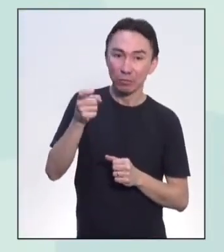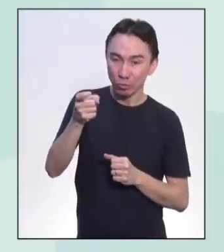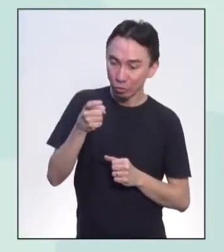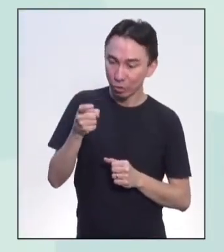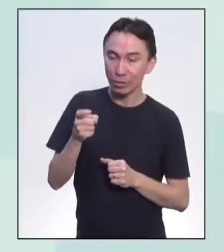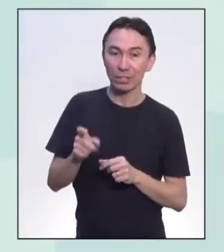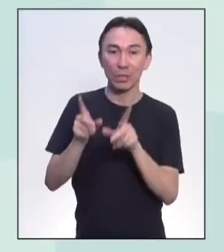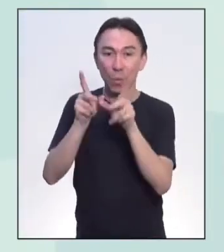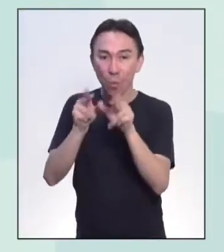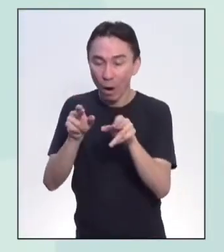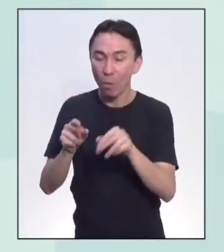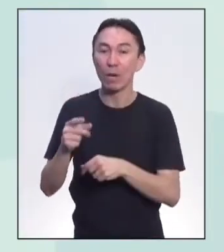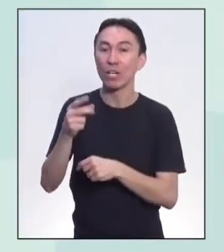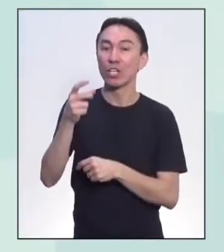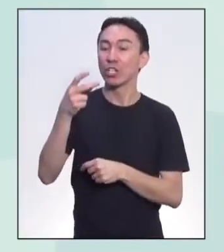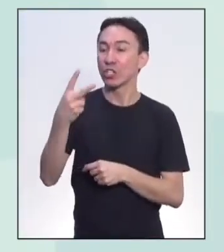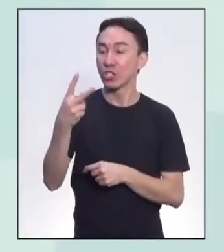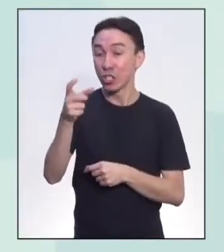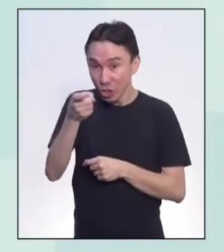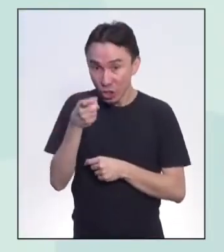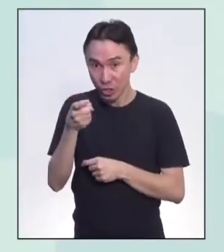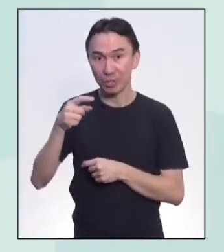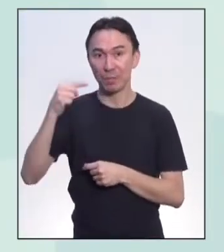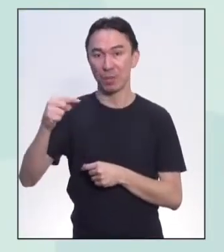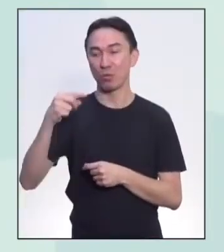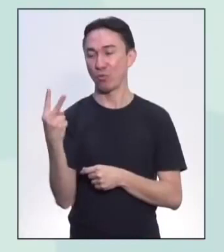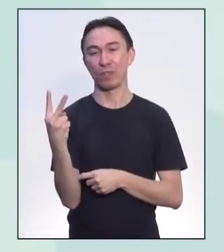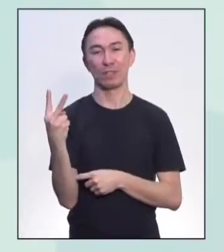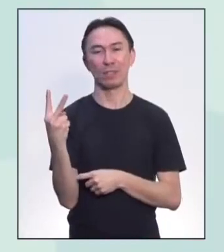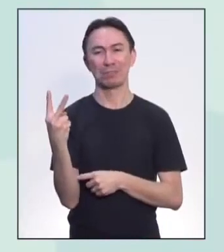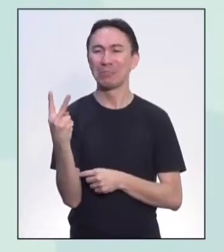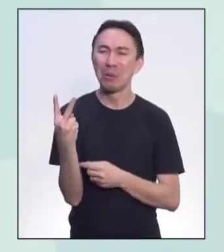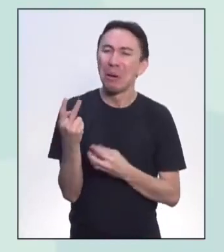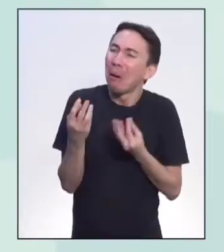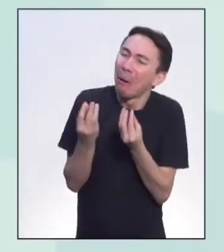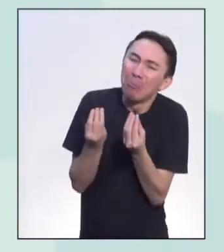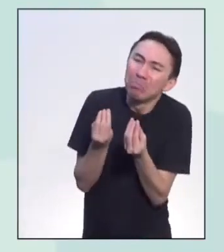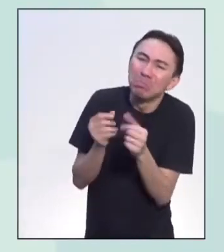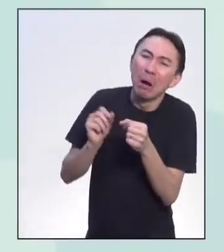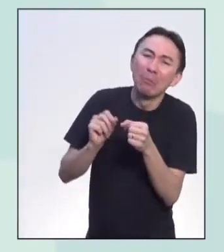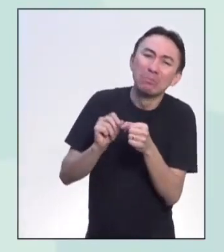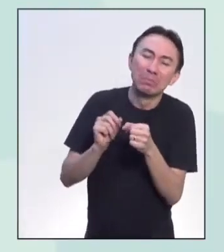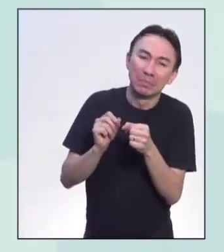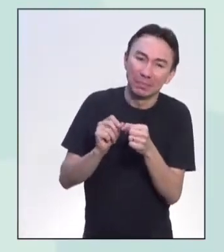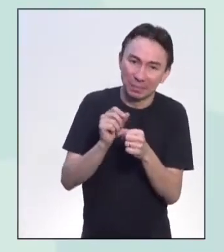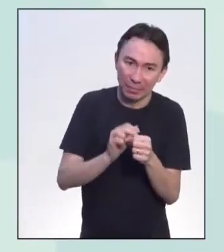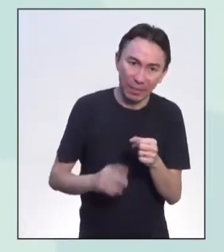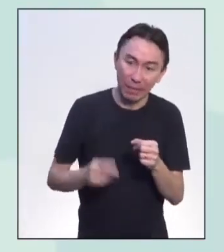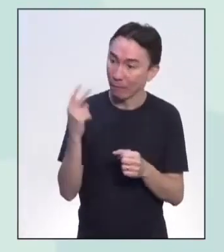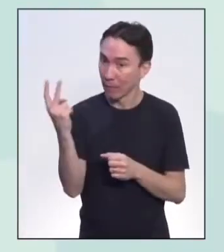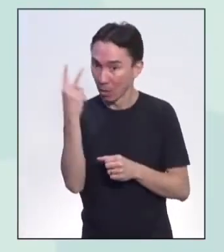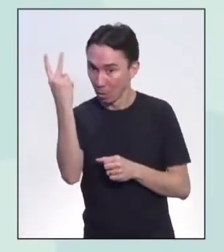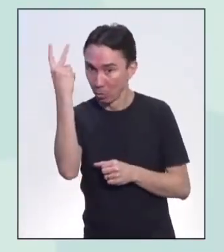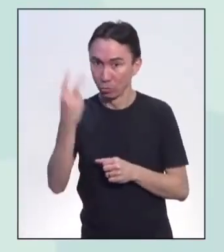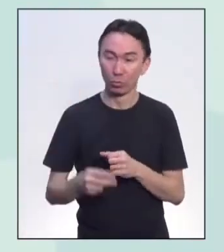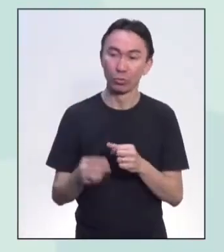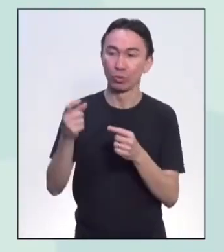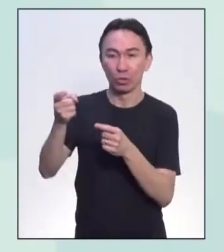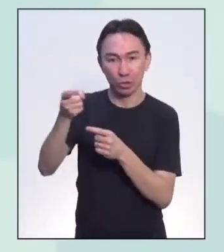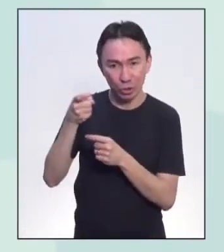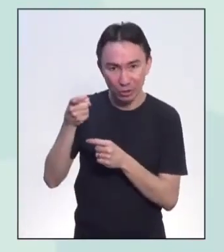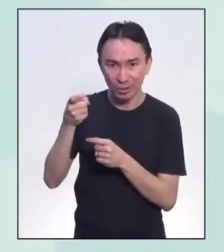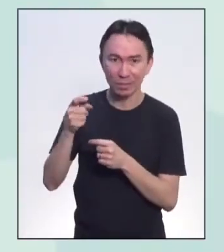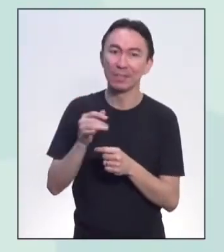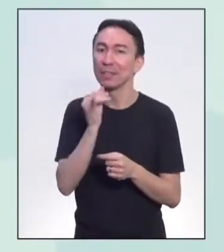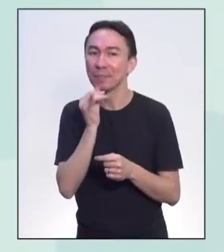a x menos 2. Professora, como é mesmo que eu faço isso? Você pega os valores do x, por exemplo, menos 3, que